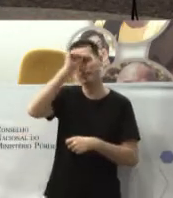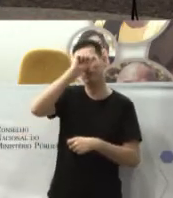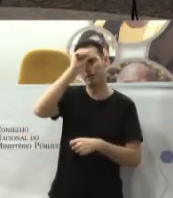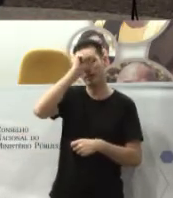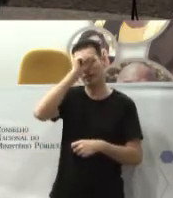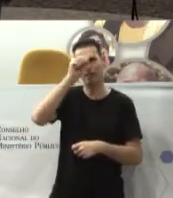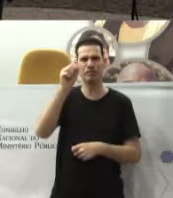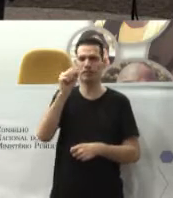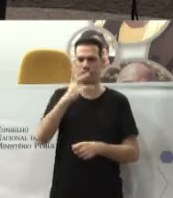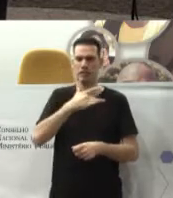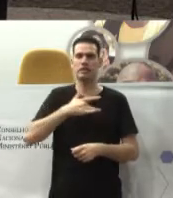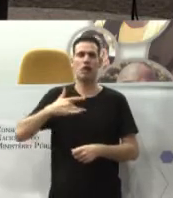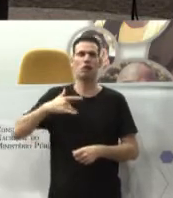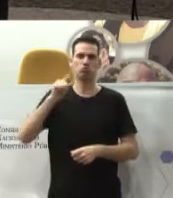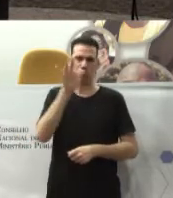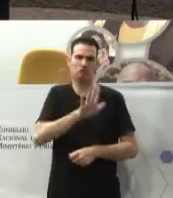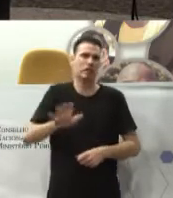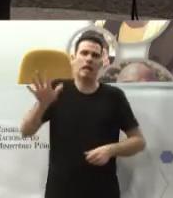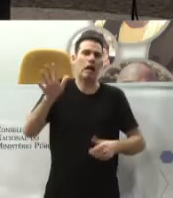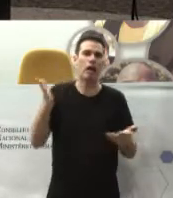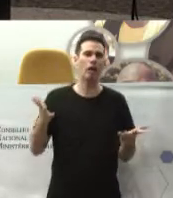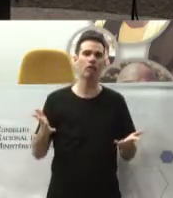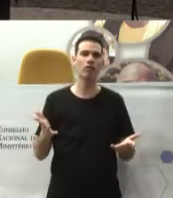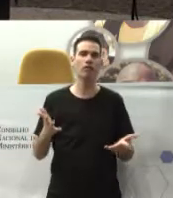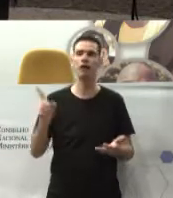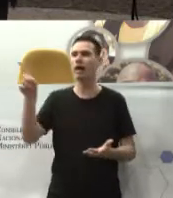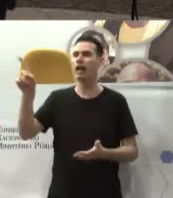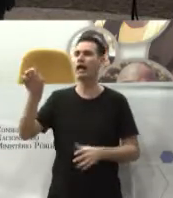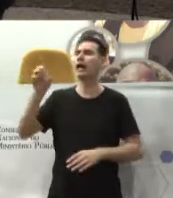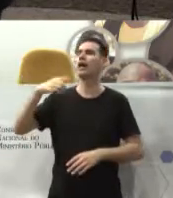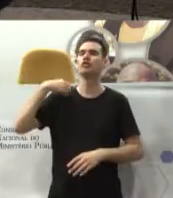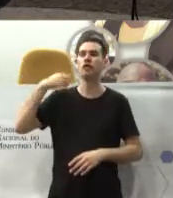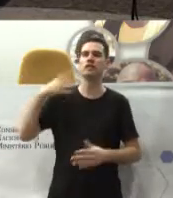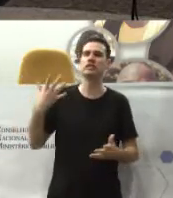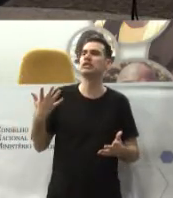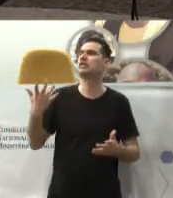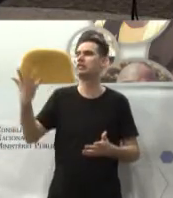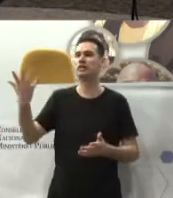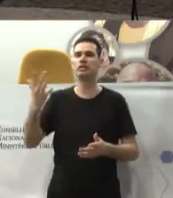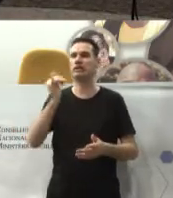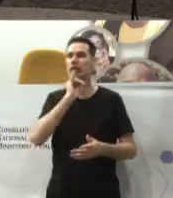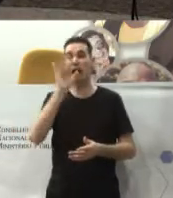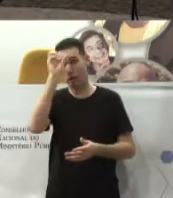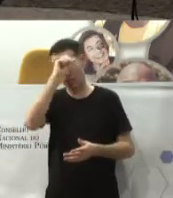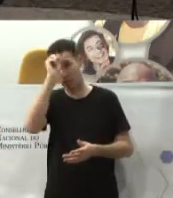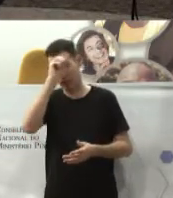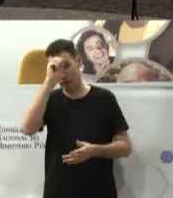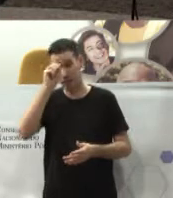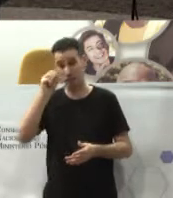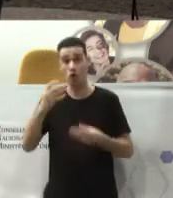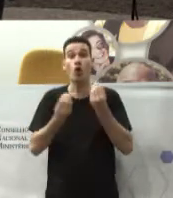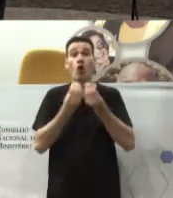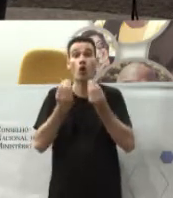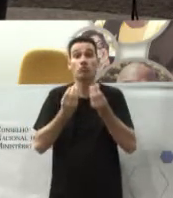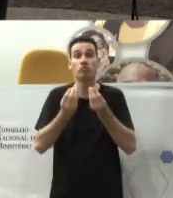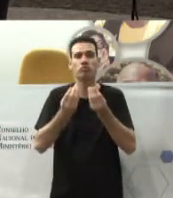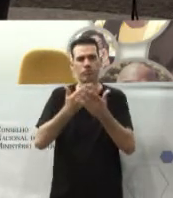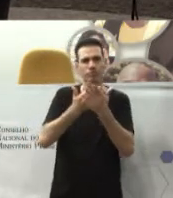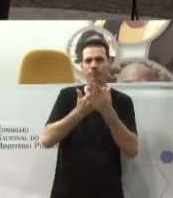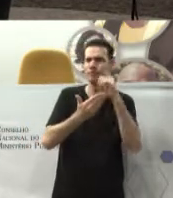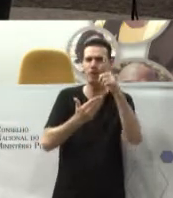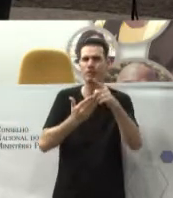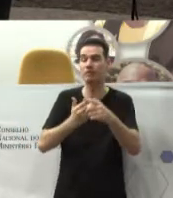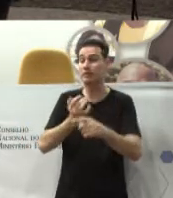saúde, como a magistratura em geral também faz, como a advocacia privada, como a defensoria, aprendemos saúde fazendo. Nós temos, é